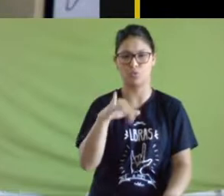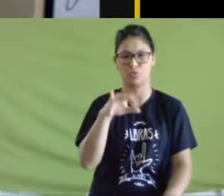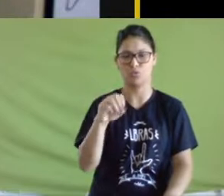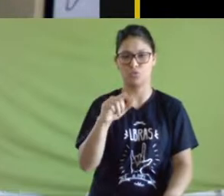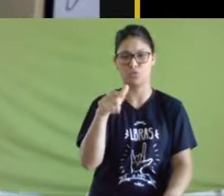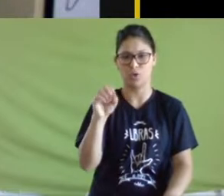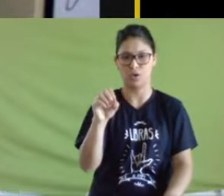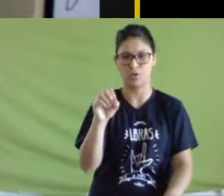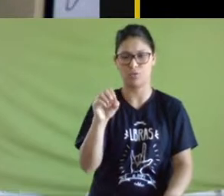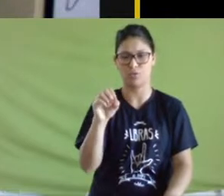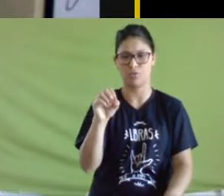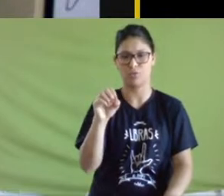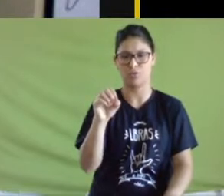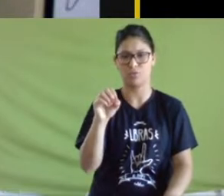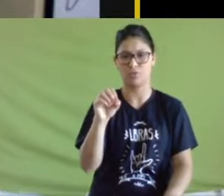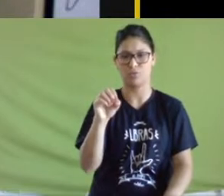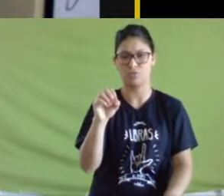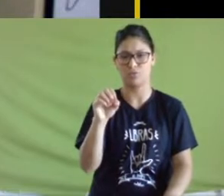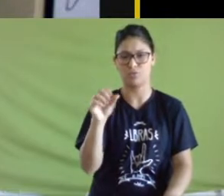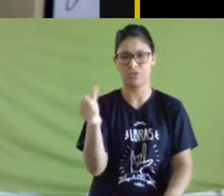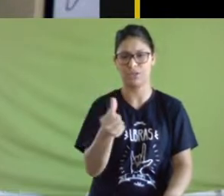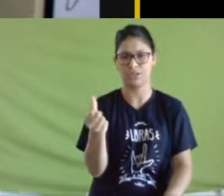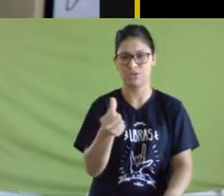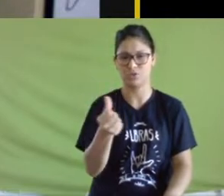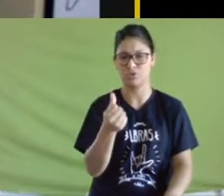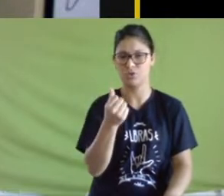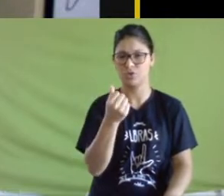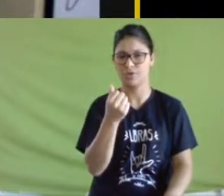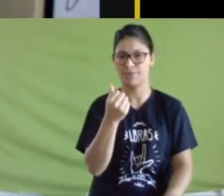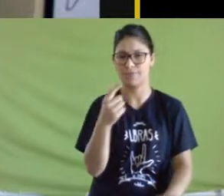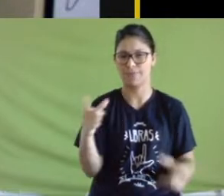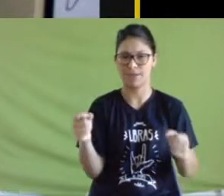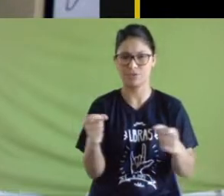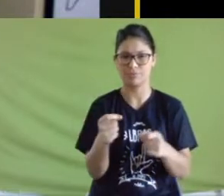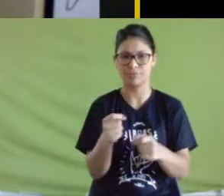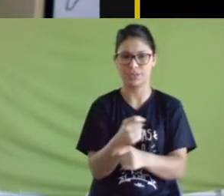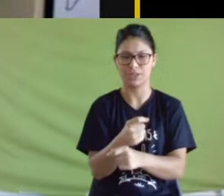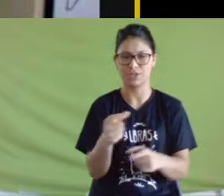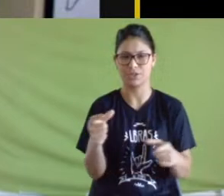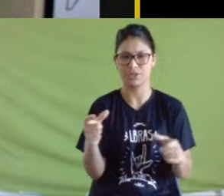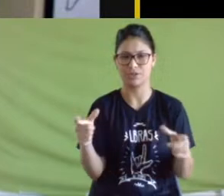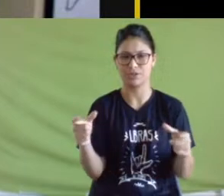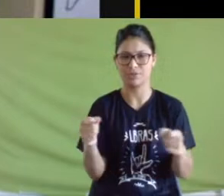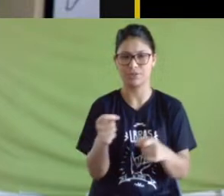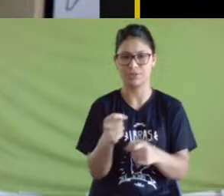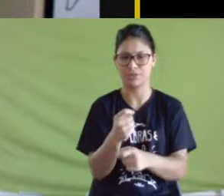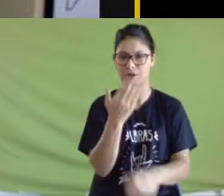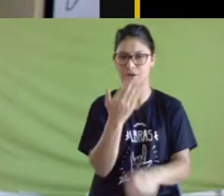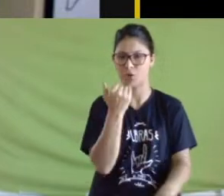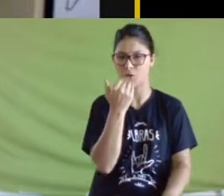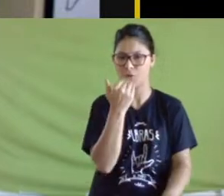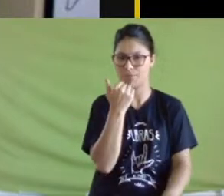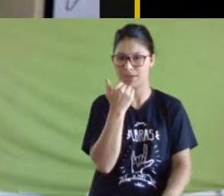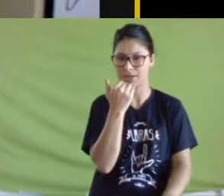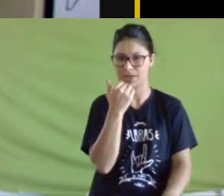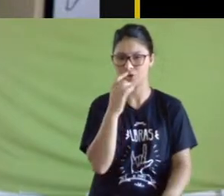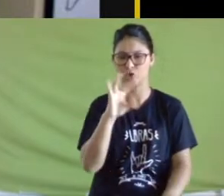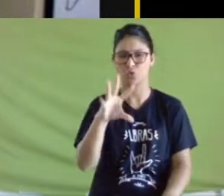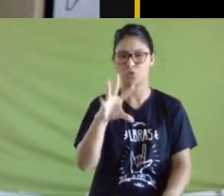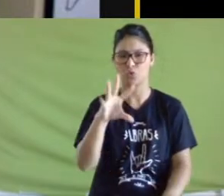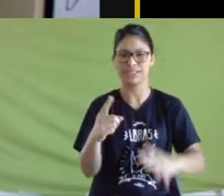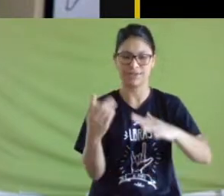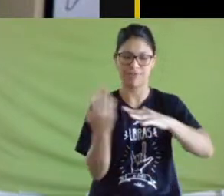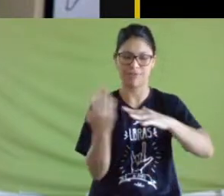bichos tinham comido todas as vogais. Os bichos brasileiros tinham se especializado em comer vogal. E era um livro de